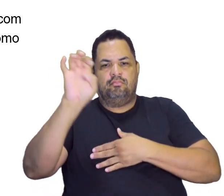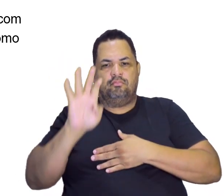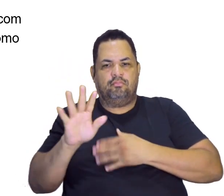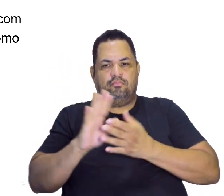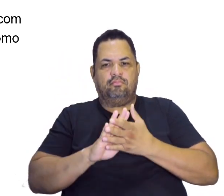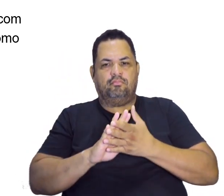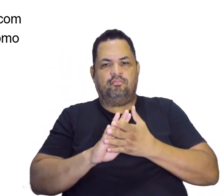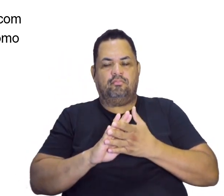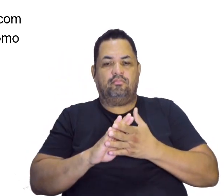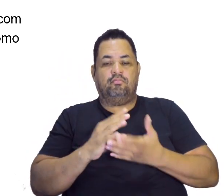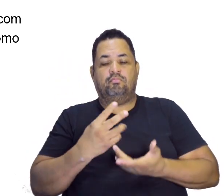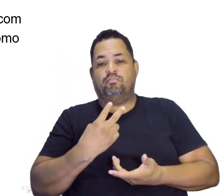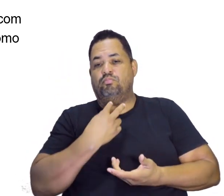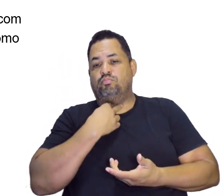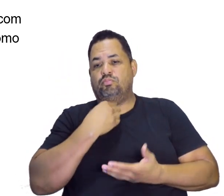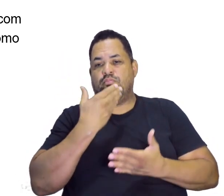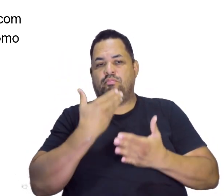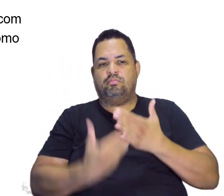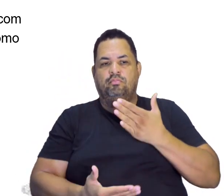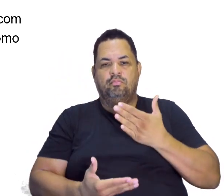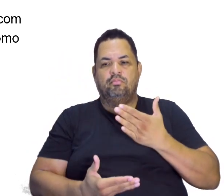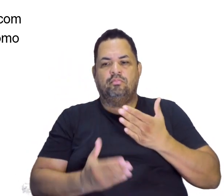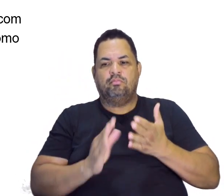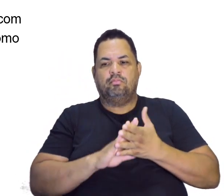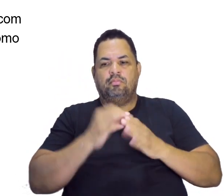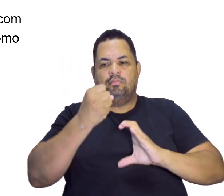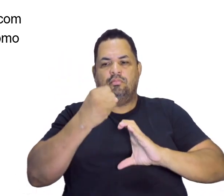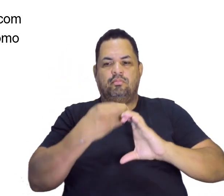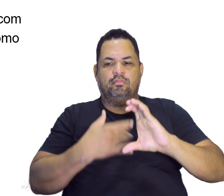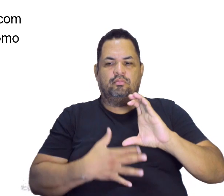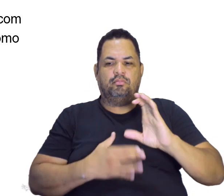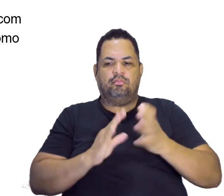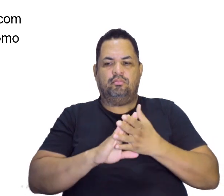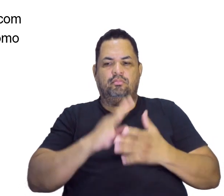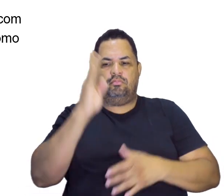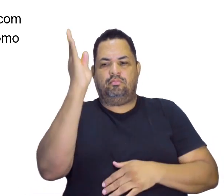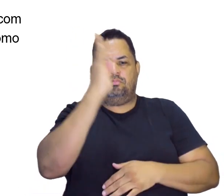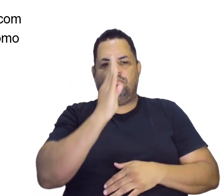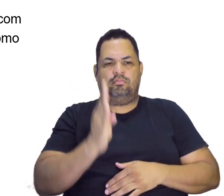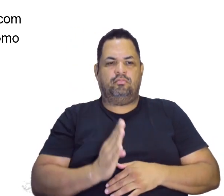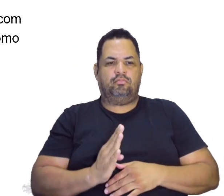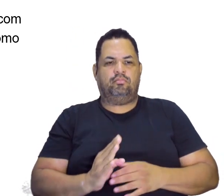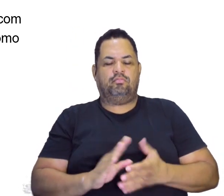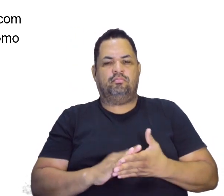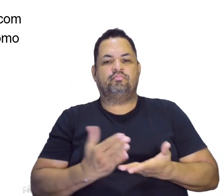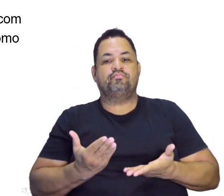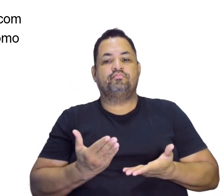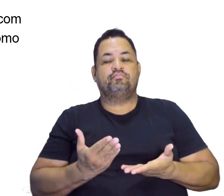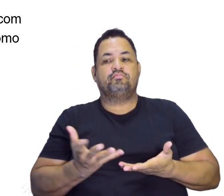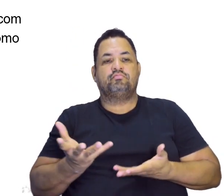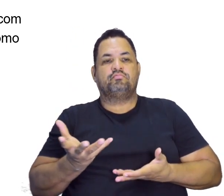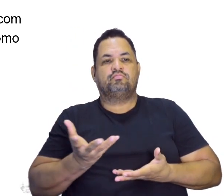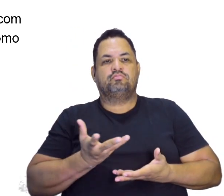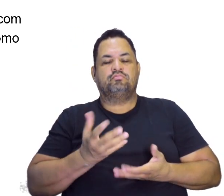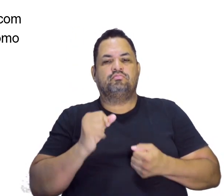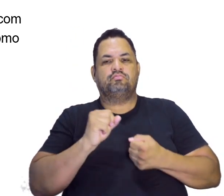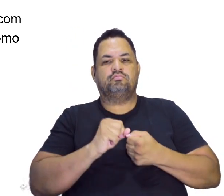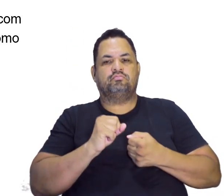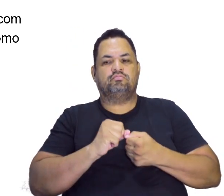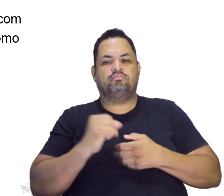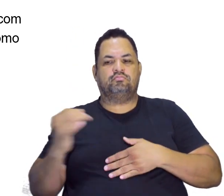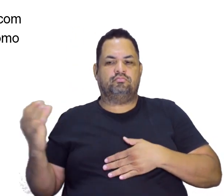sem, contudo, perder o caráter nacional. Ou seja, eles queriam fazer